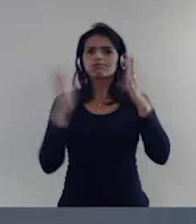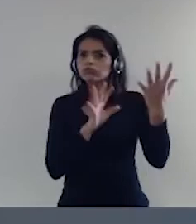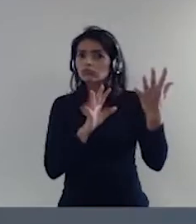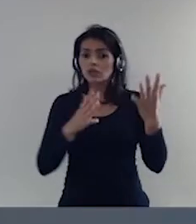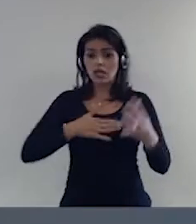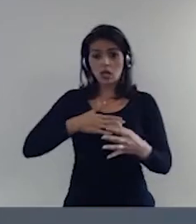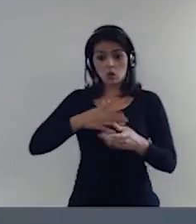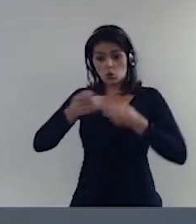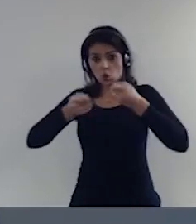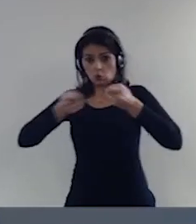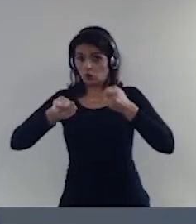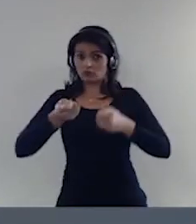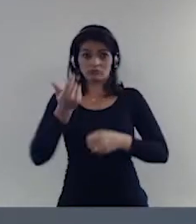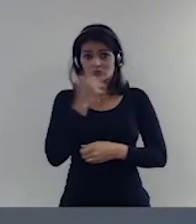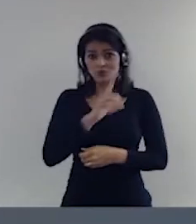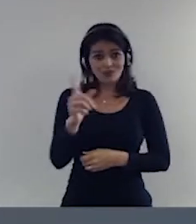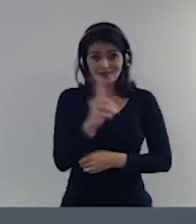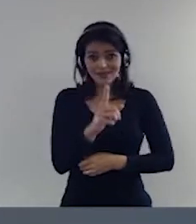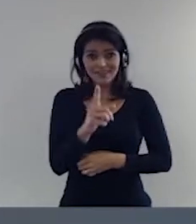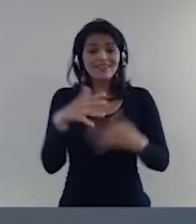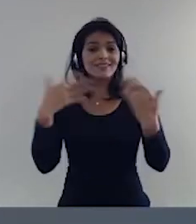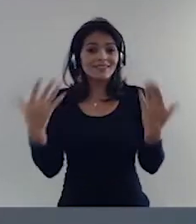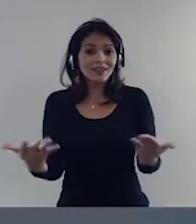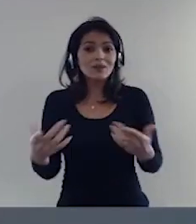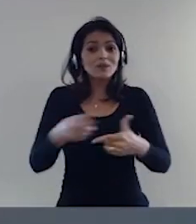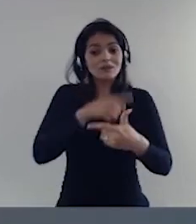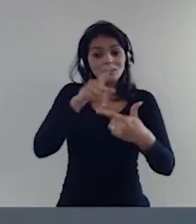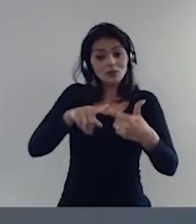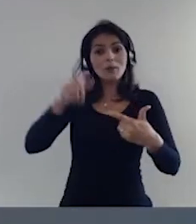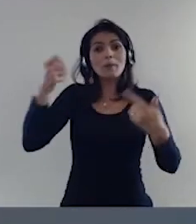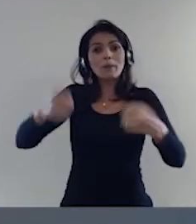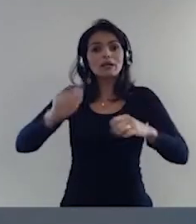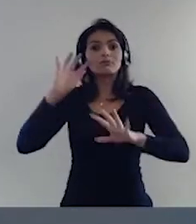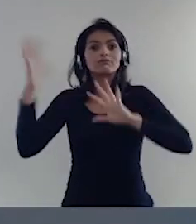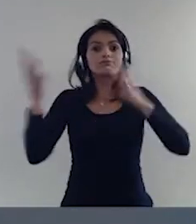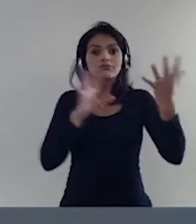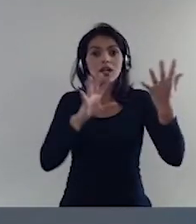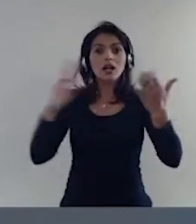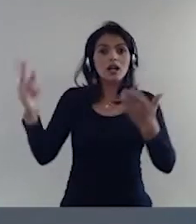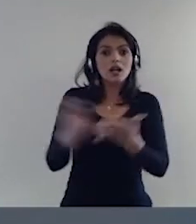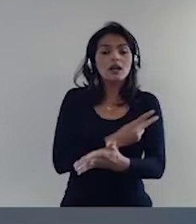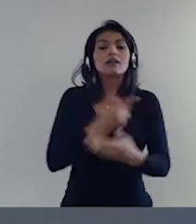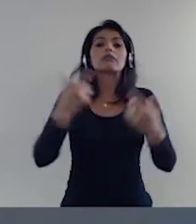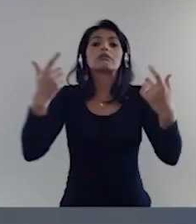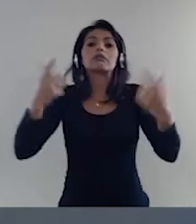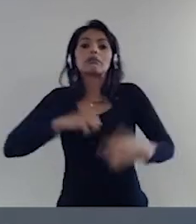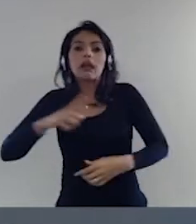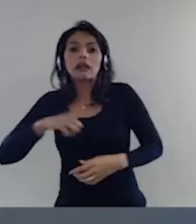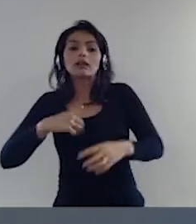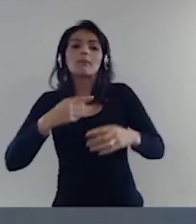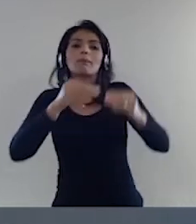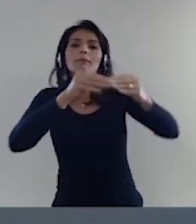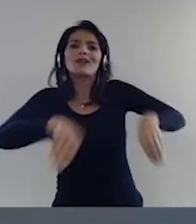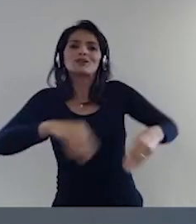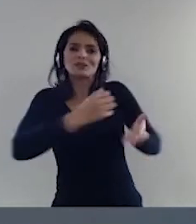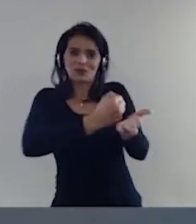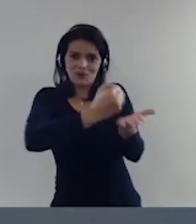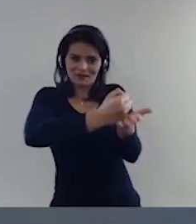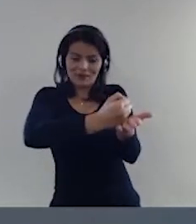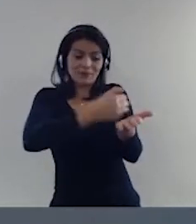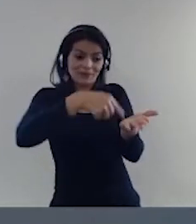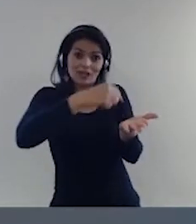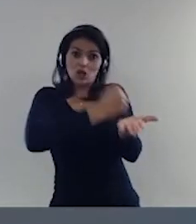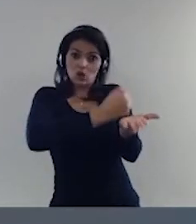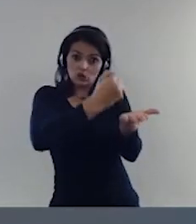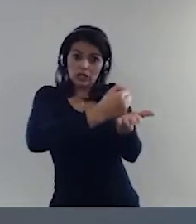segunda questão, não basta, obviamente, que haja, né, um acontecimento extraordinário e imprevisível, tem que ter um impacto no contrato. Muitos contratos